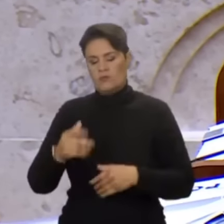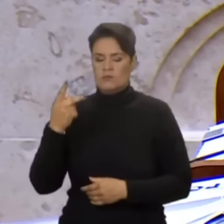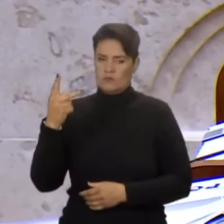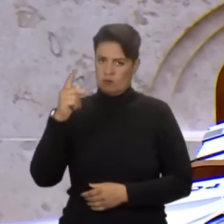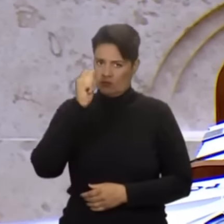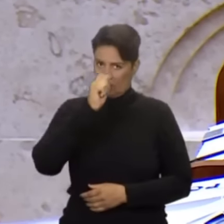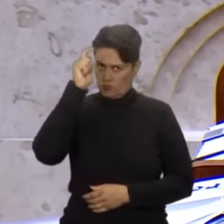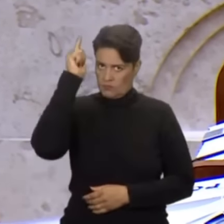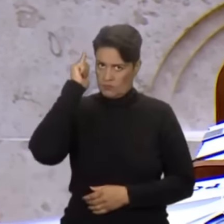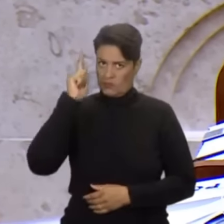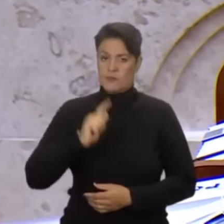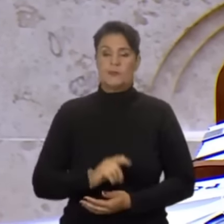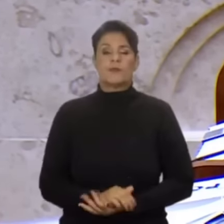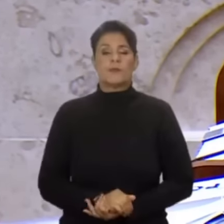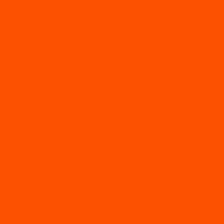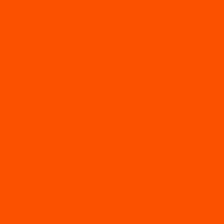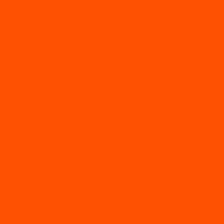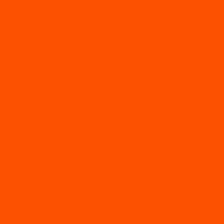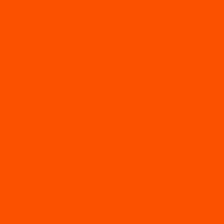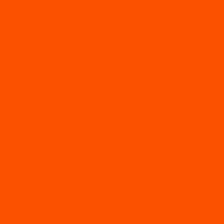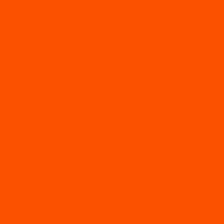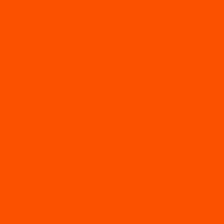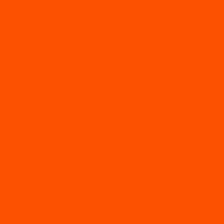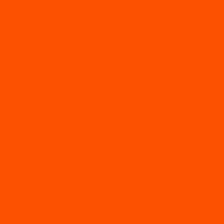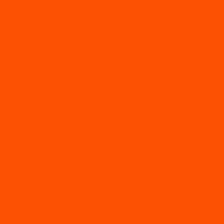ministro Alexandre de Moraes. Muito obrigado.